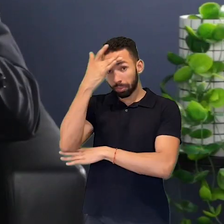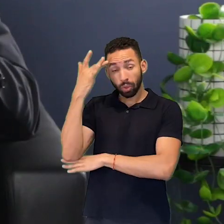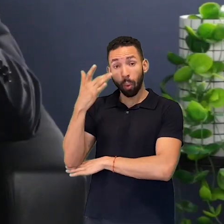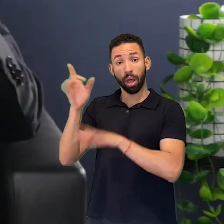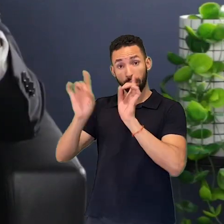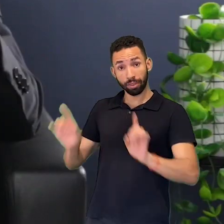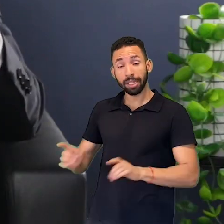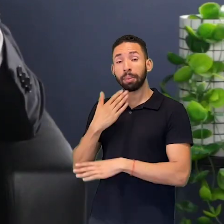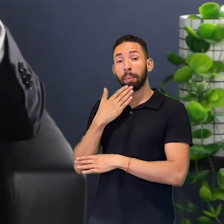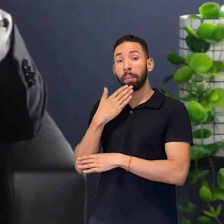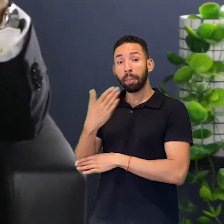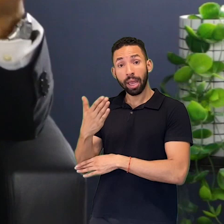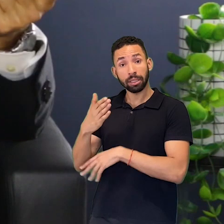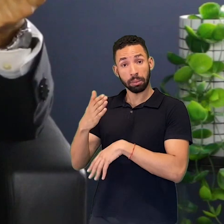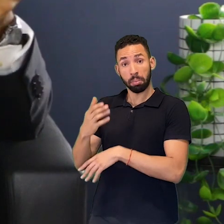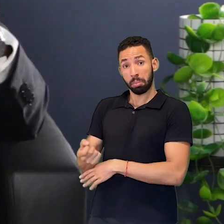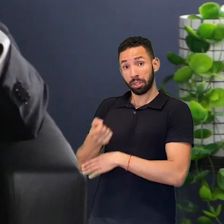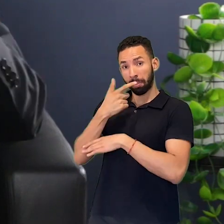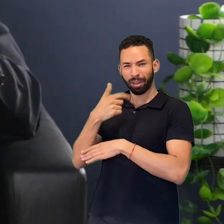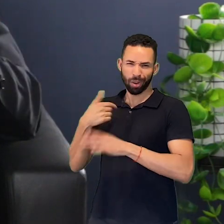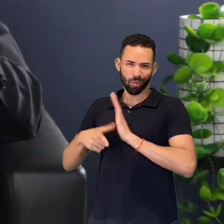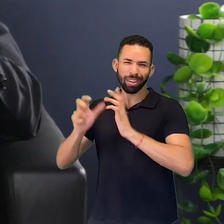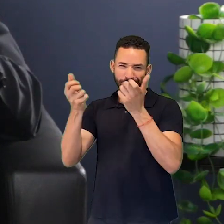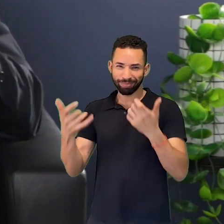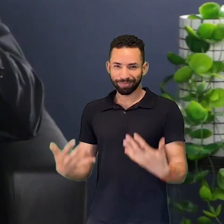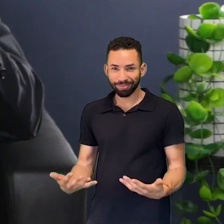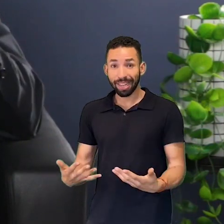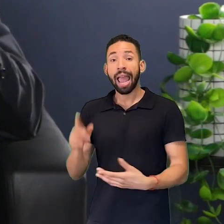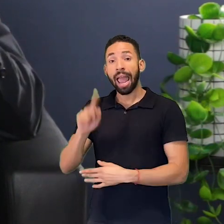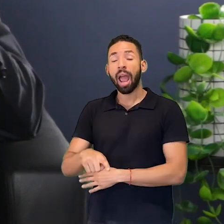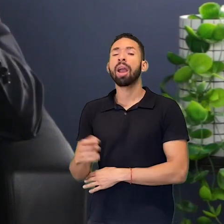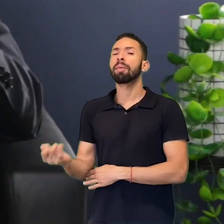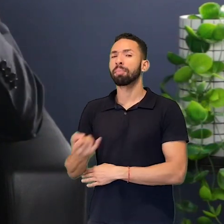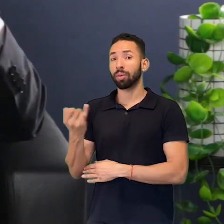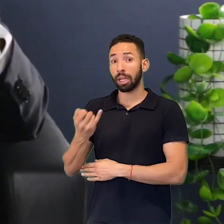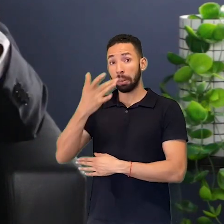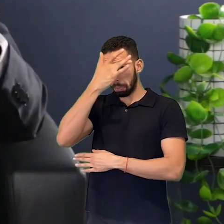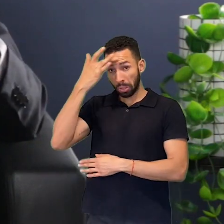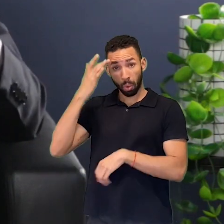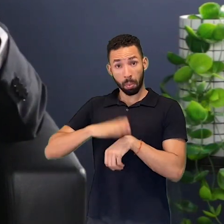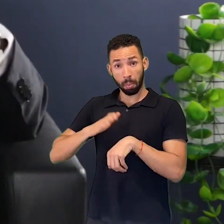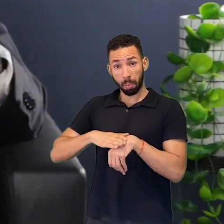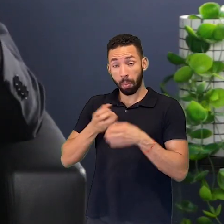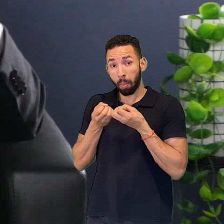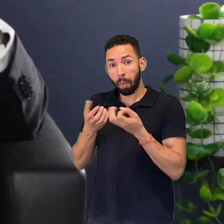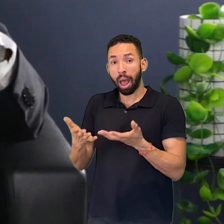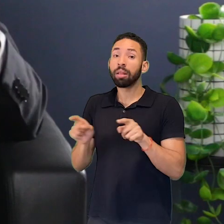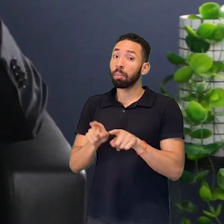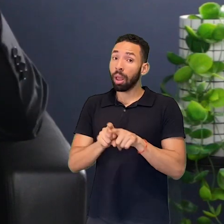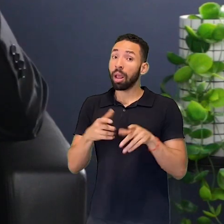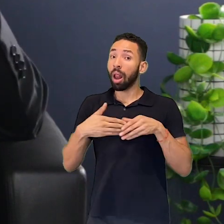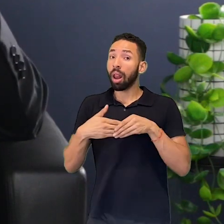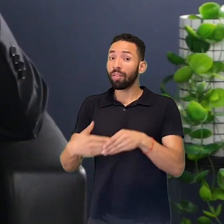Então, quando ela faz esse pedido lá de medicamento, que eu falei anteriormente, é importante que ela mencione, que ela